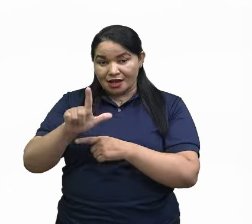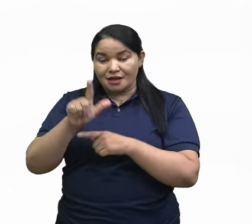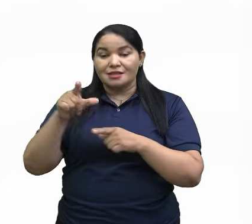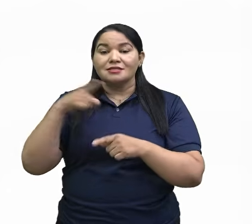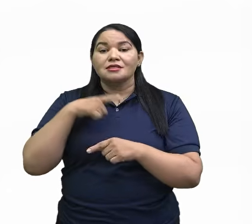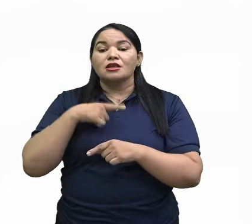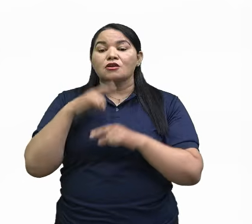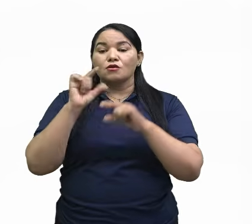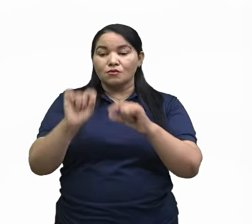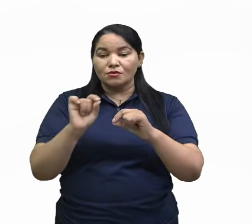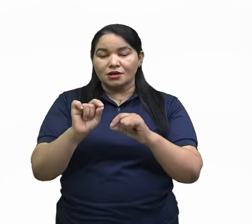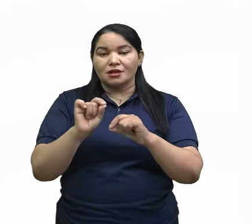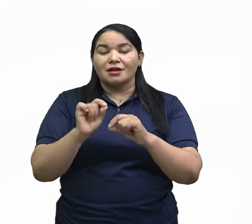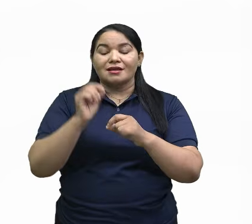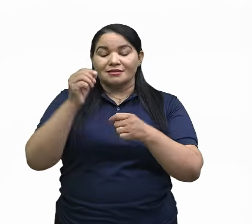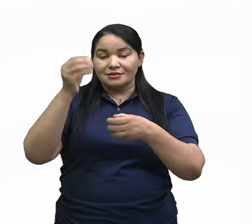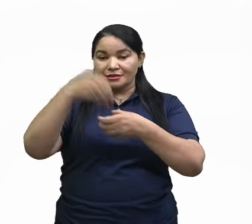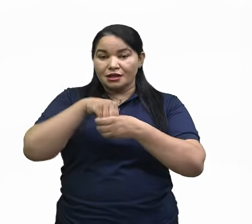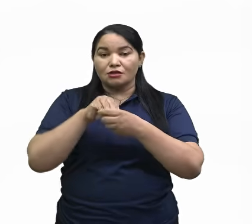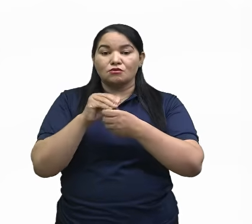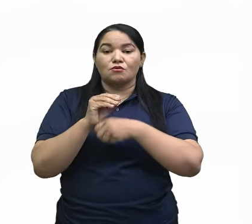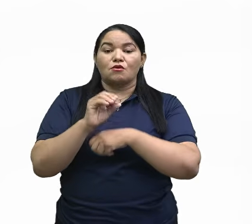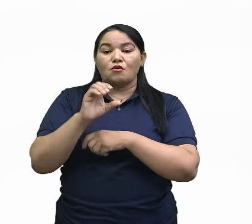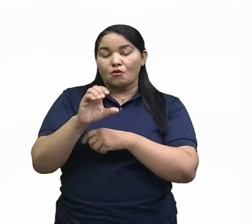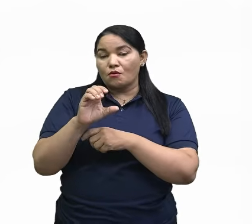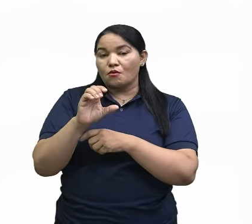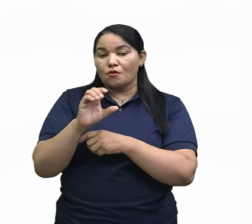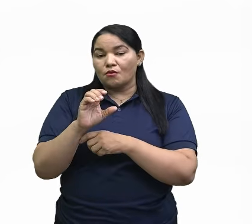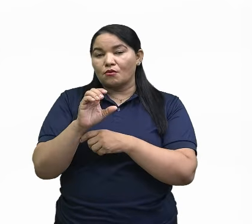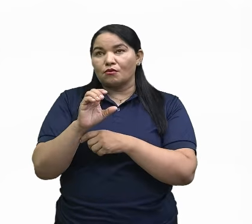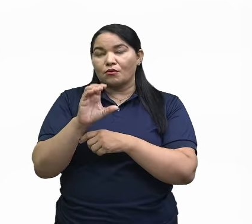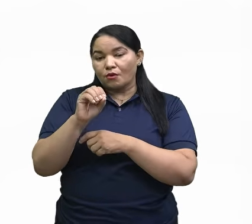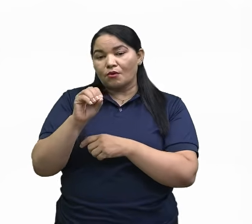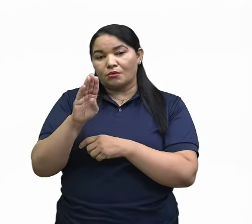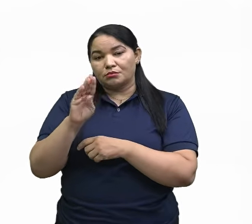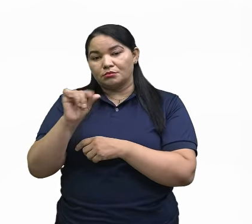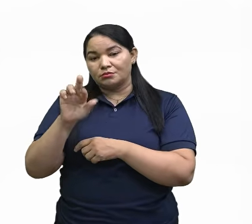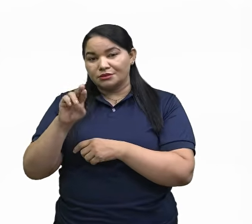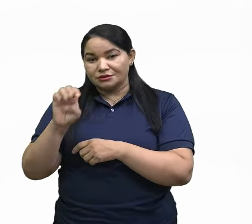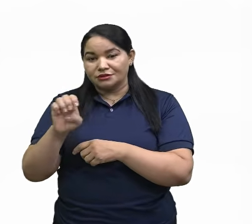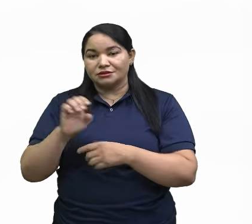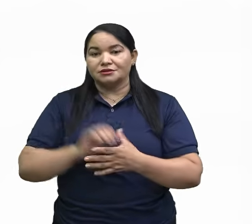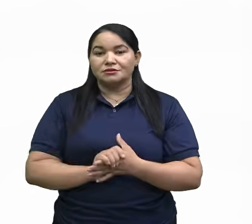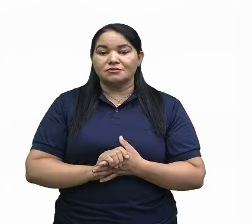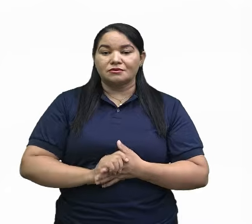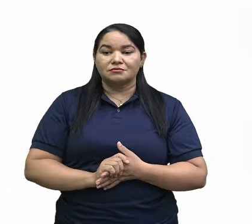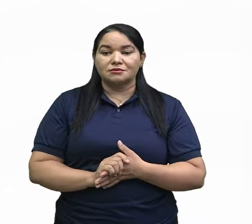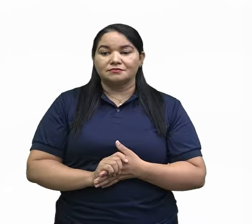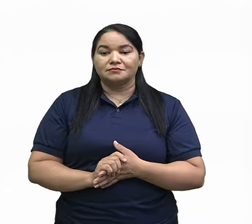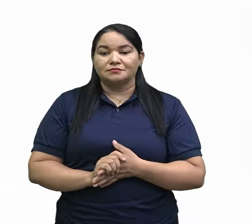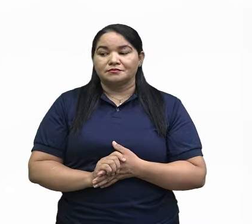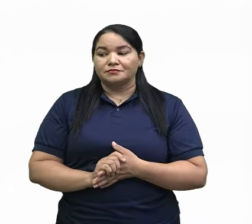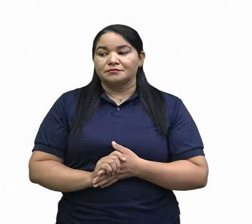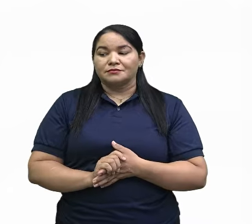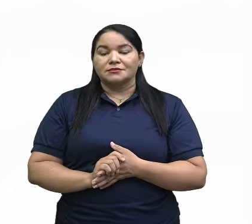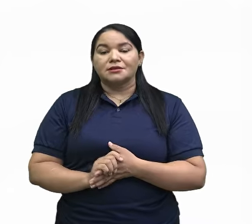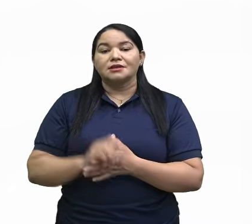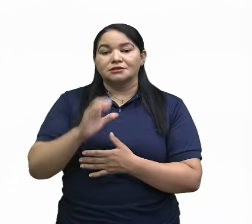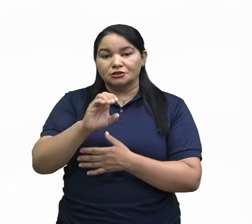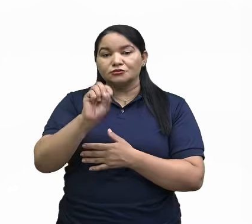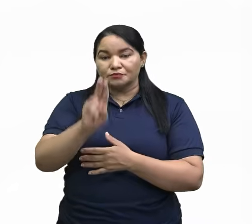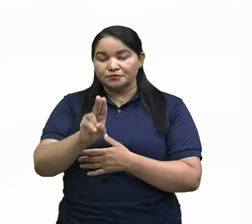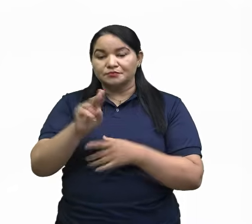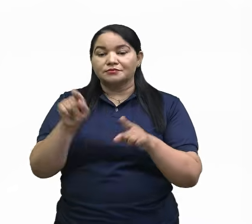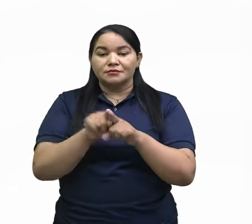ali. Cobre também, tá? Tudo que você pensar aí de cobre tem eletrólise, um processo de eletrólise envolvido